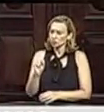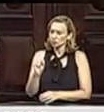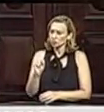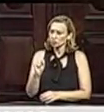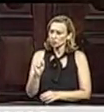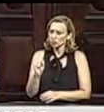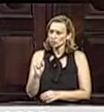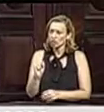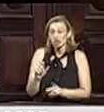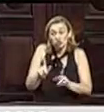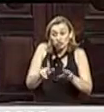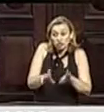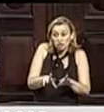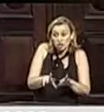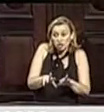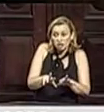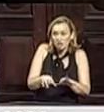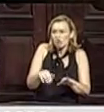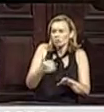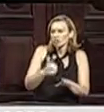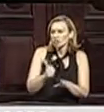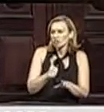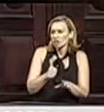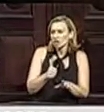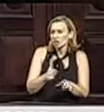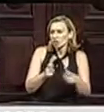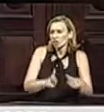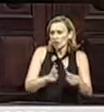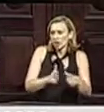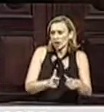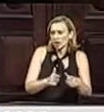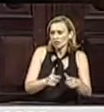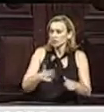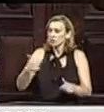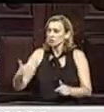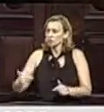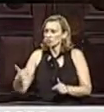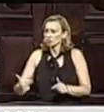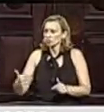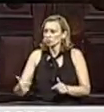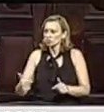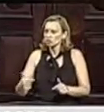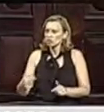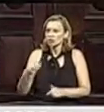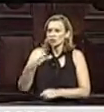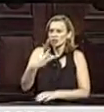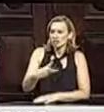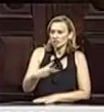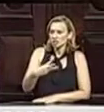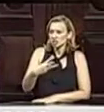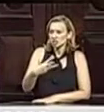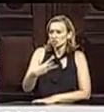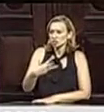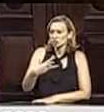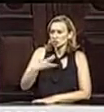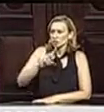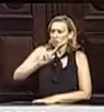do primeiro lugar para o segundo foi da ordem de 3 bilhões e 200 milhões de